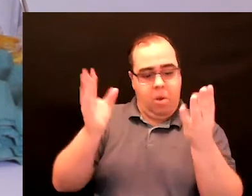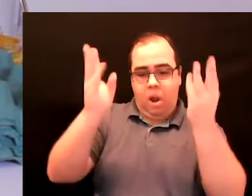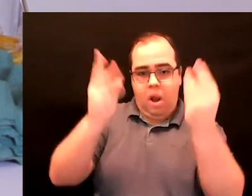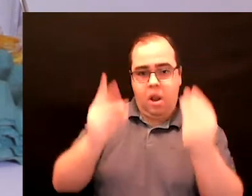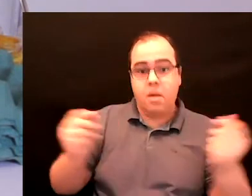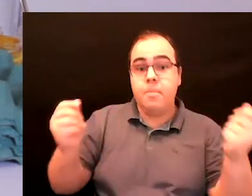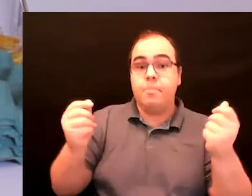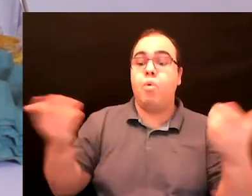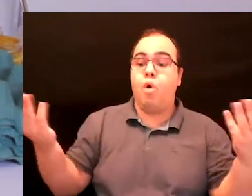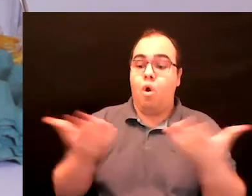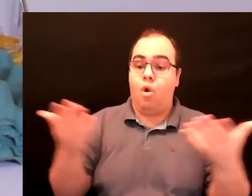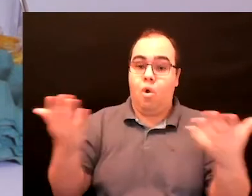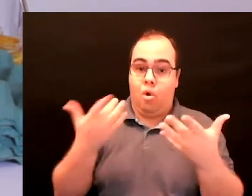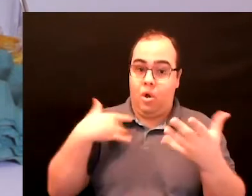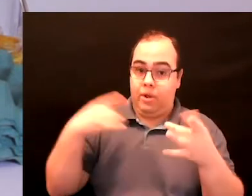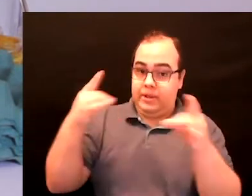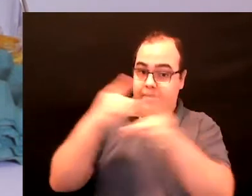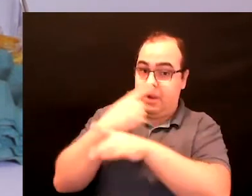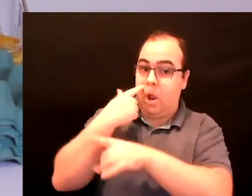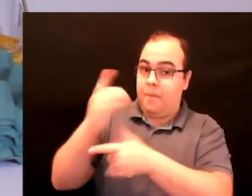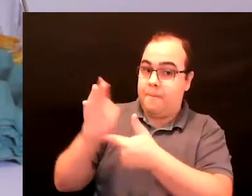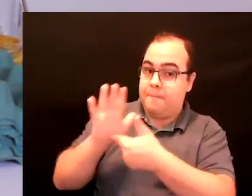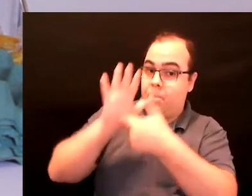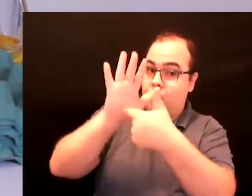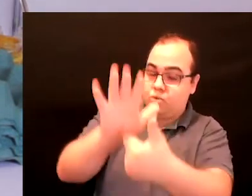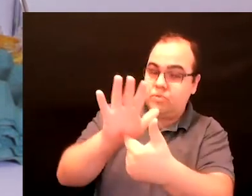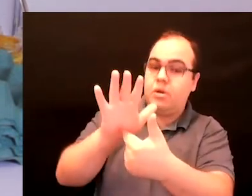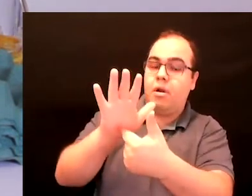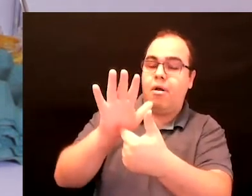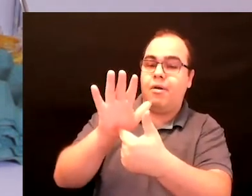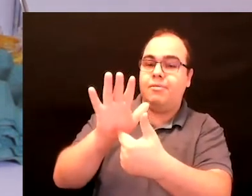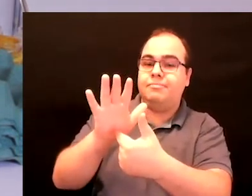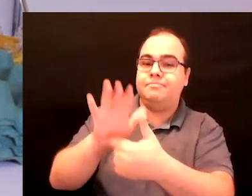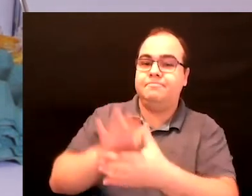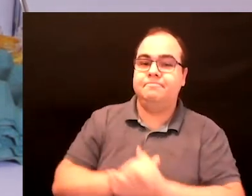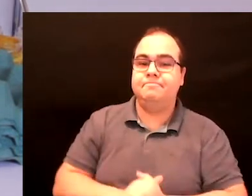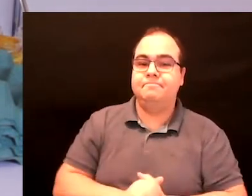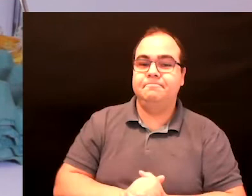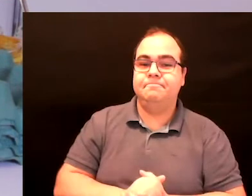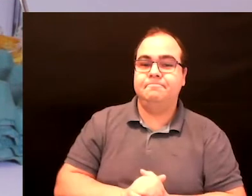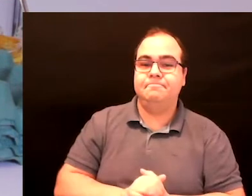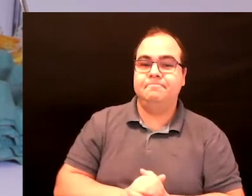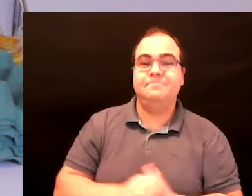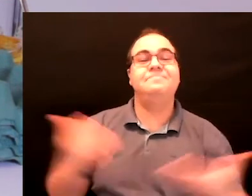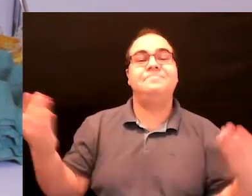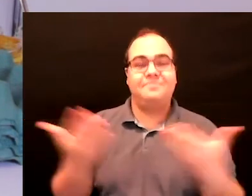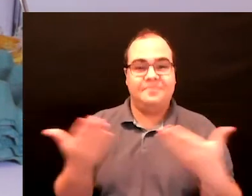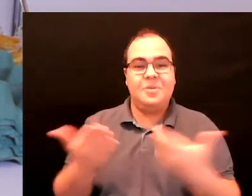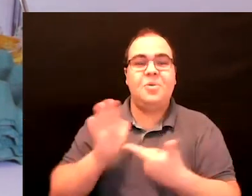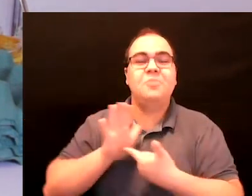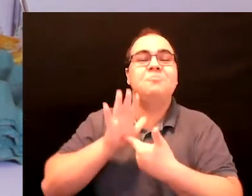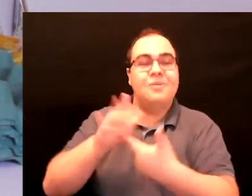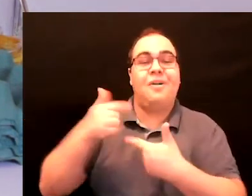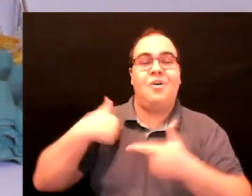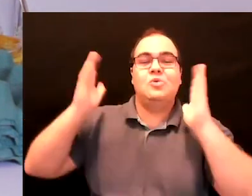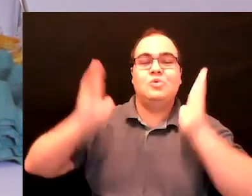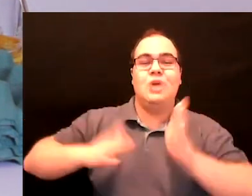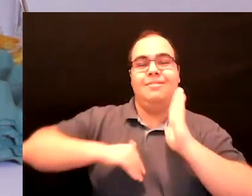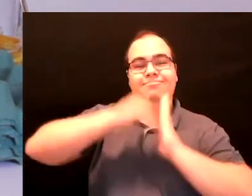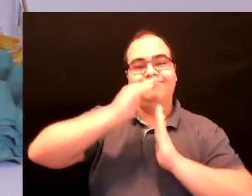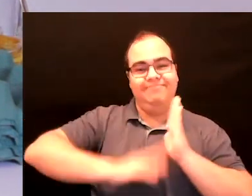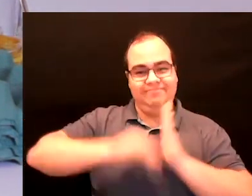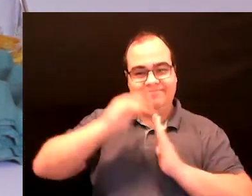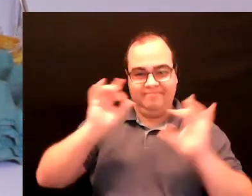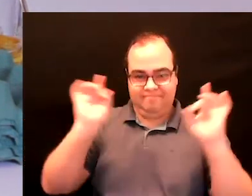tá? Não vou terminar porque leva um tempo e eu vou mostrar para vocês. Eu vou mostrar